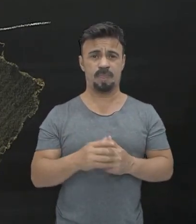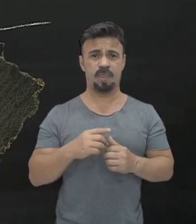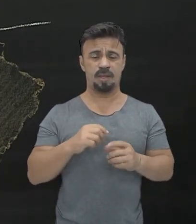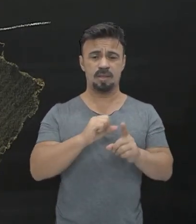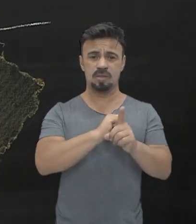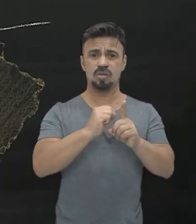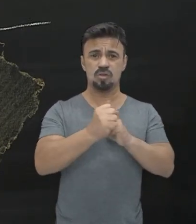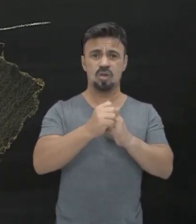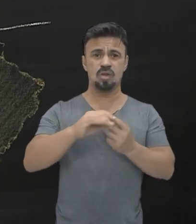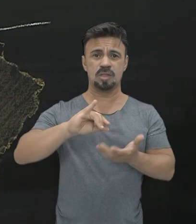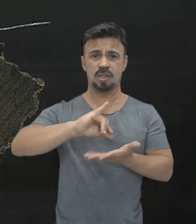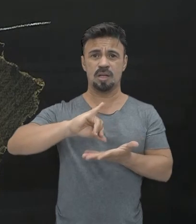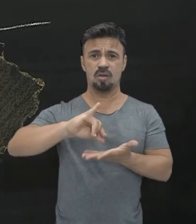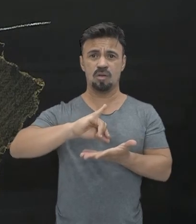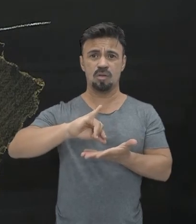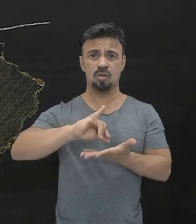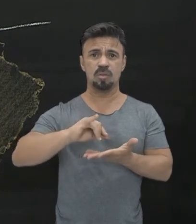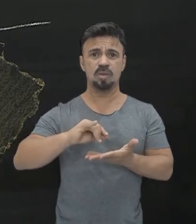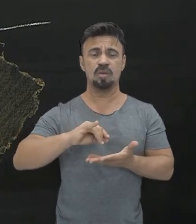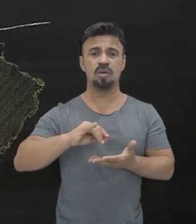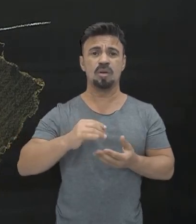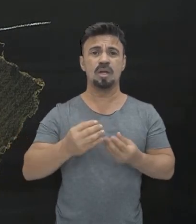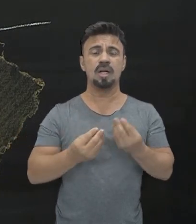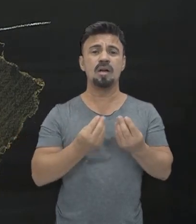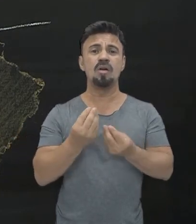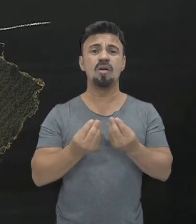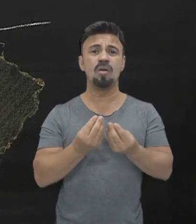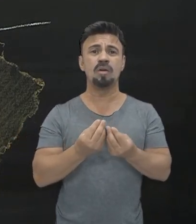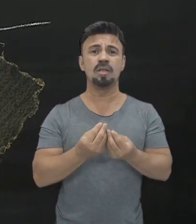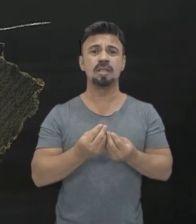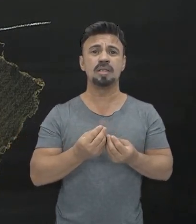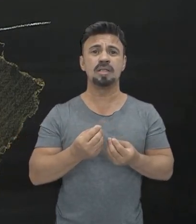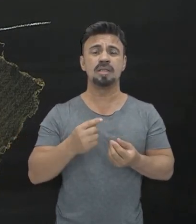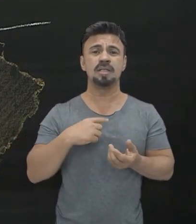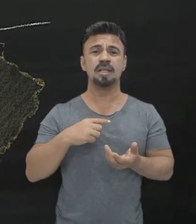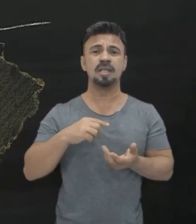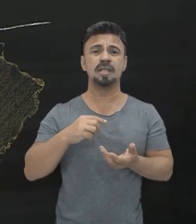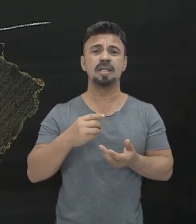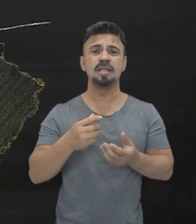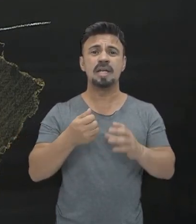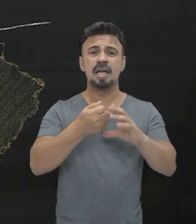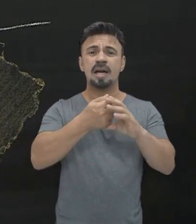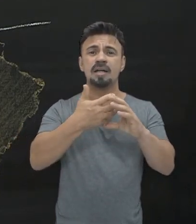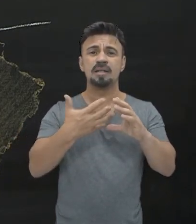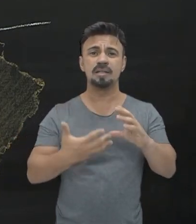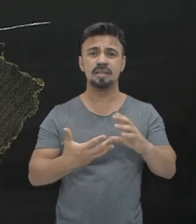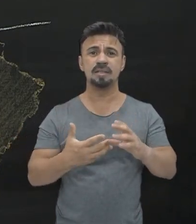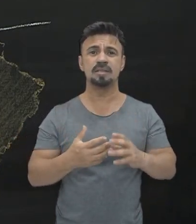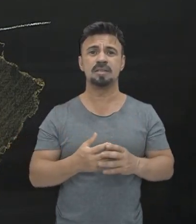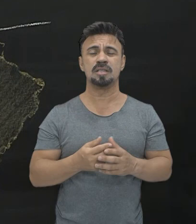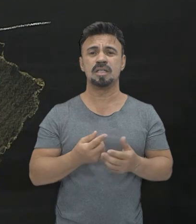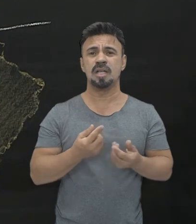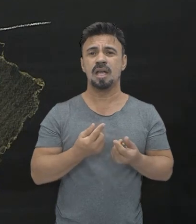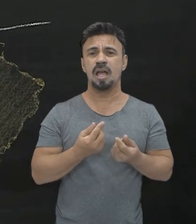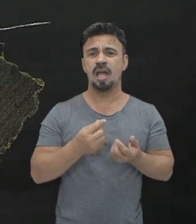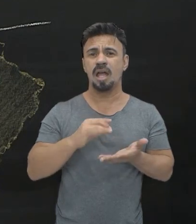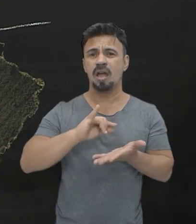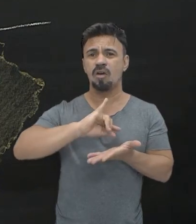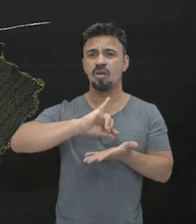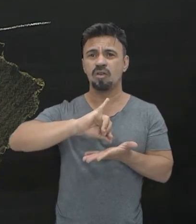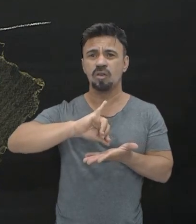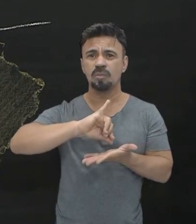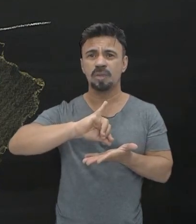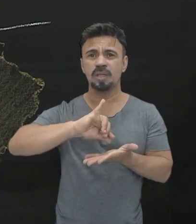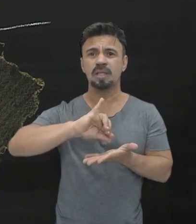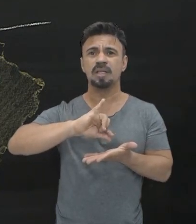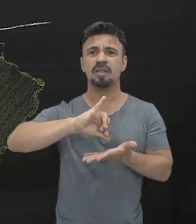socioeconômico, pois aqui nós estamos já entrando em características de economia, de